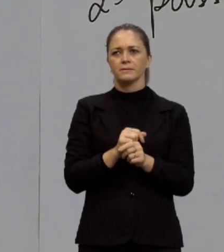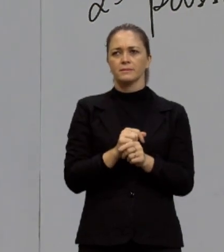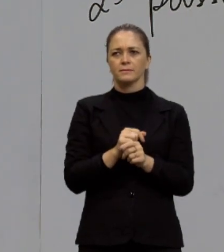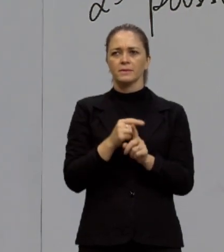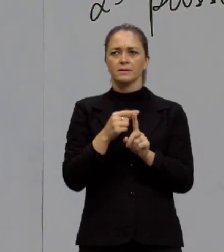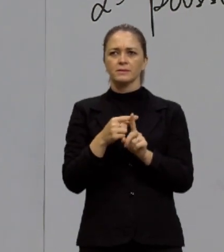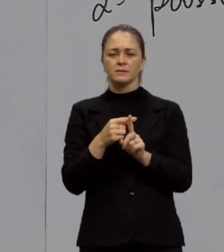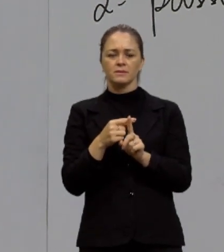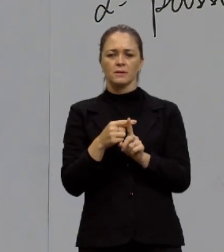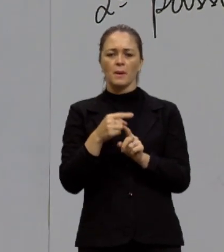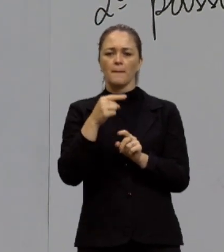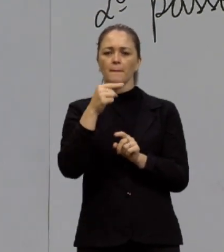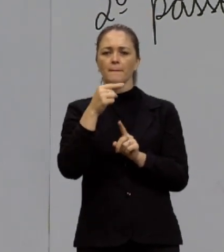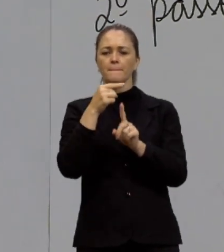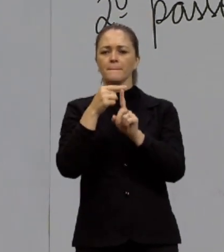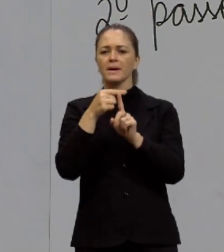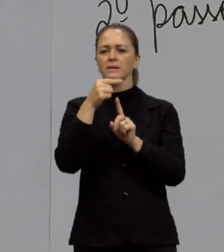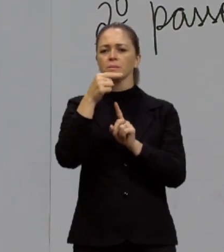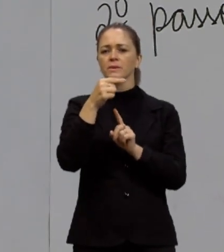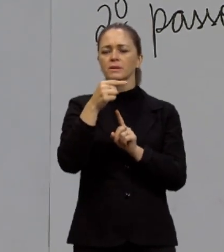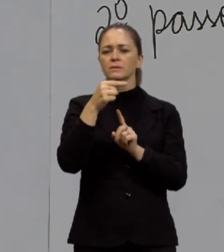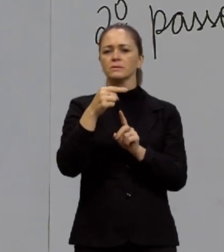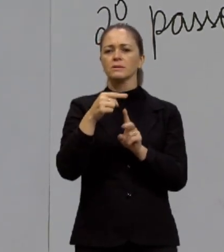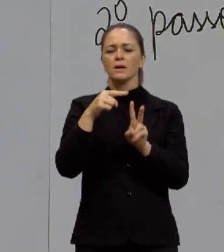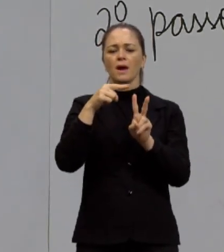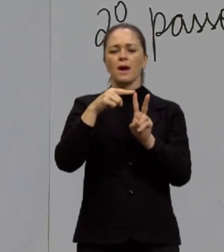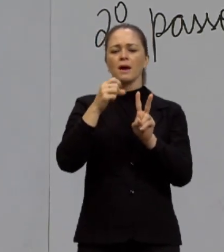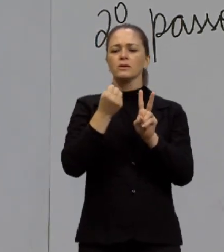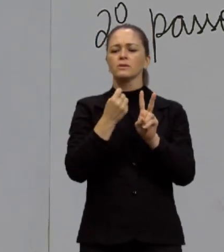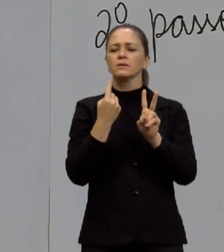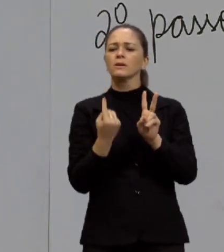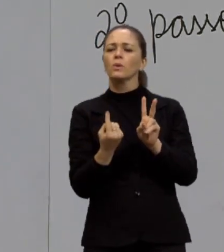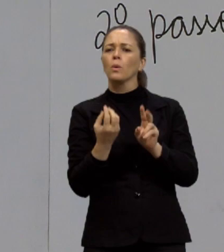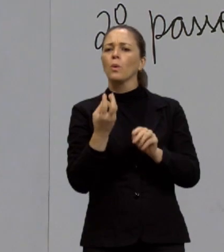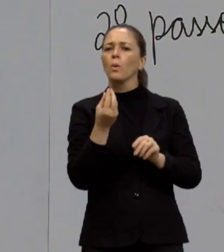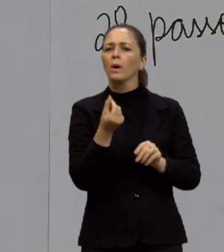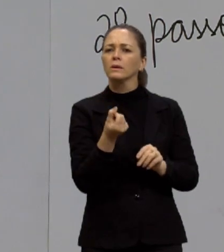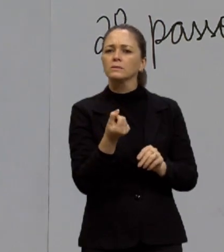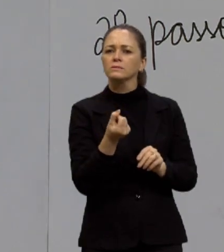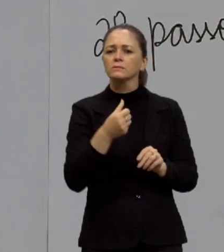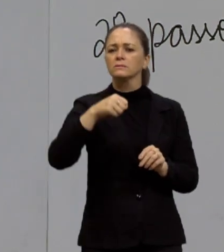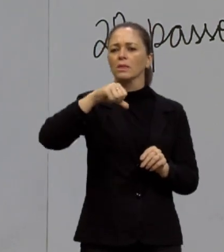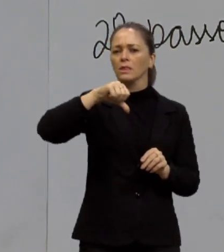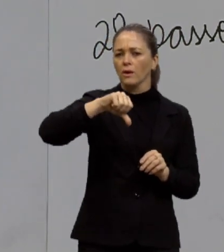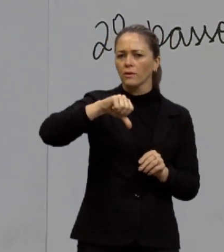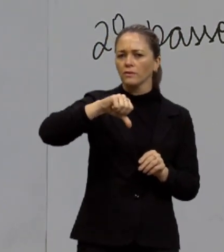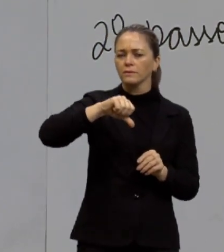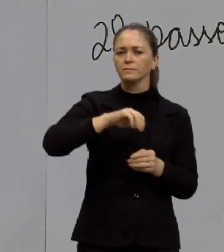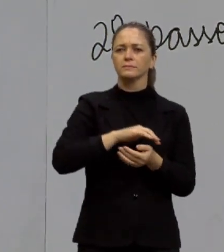3, mais ou menos. Raiz de 81, 9.